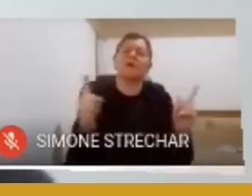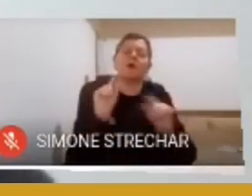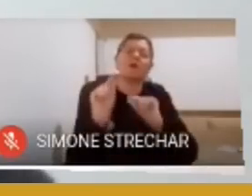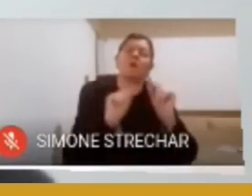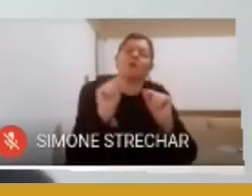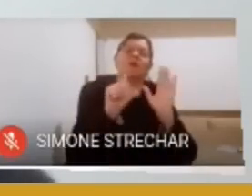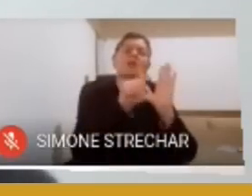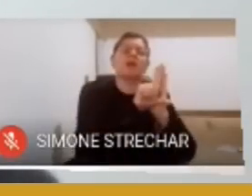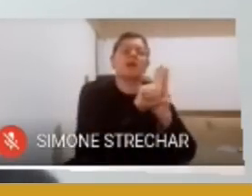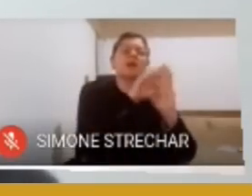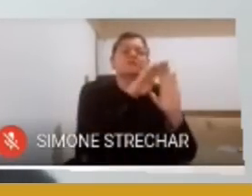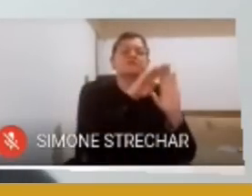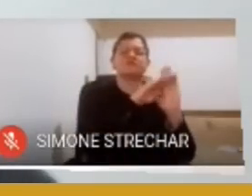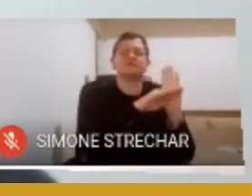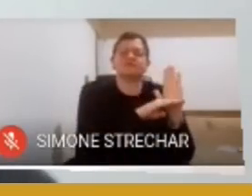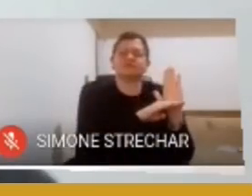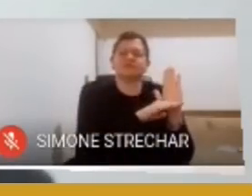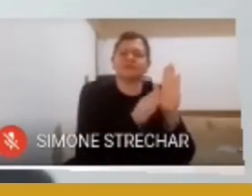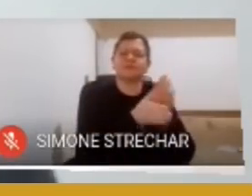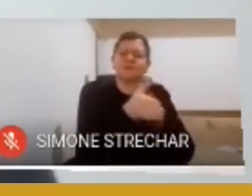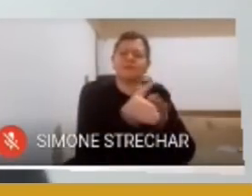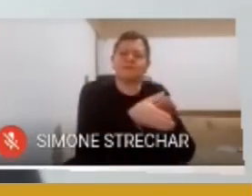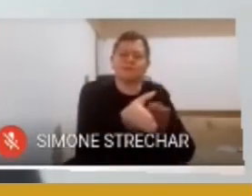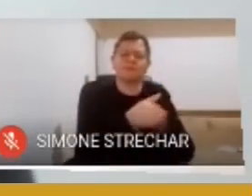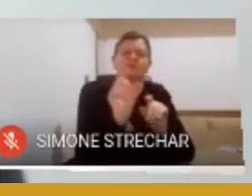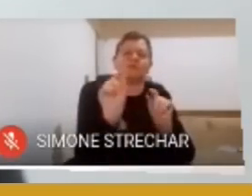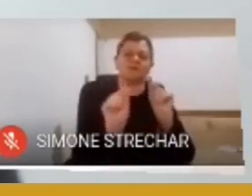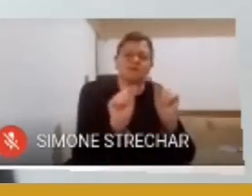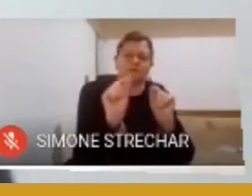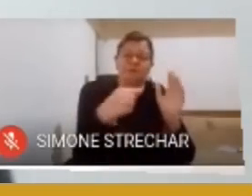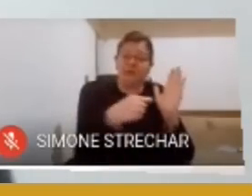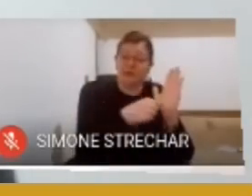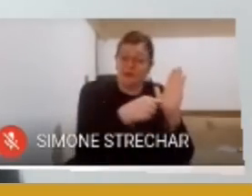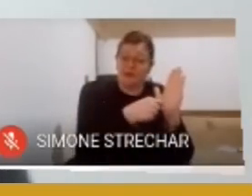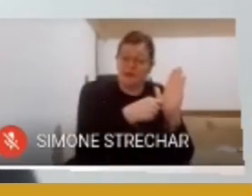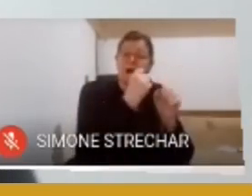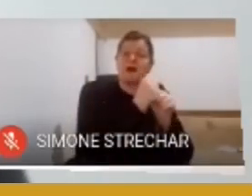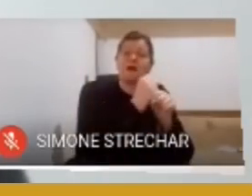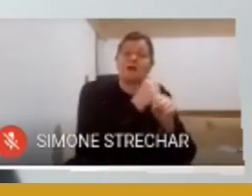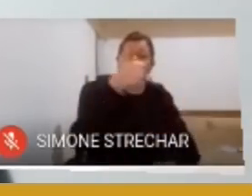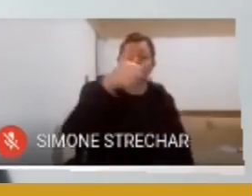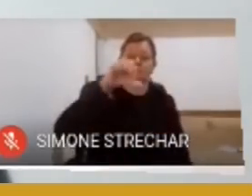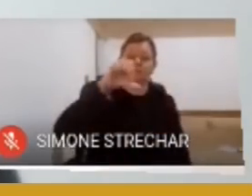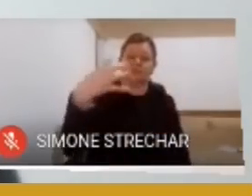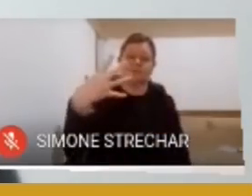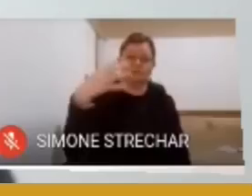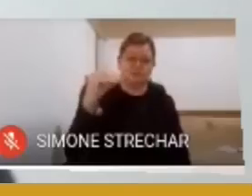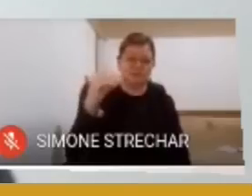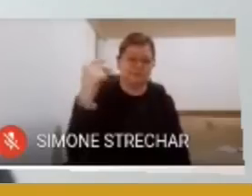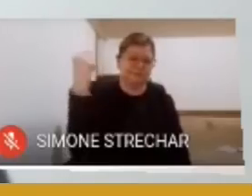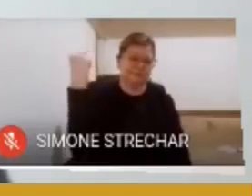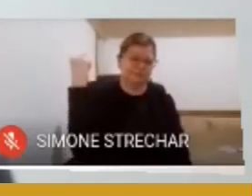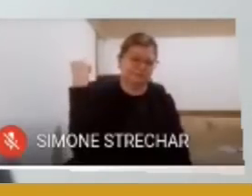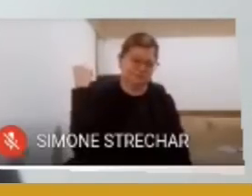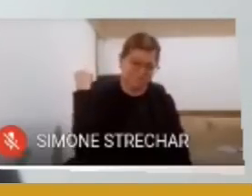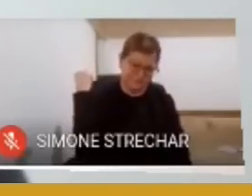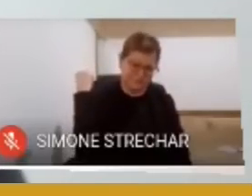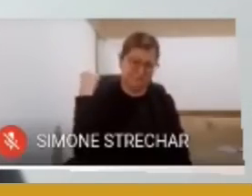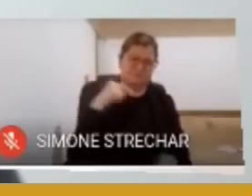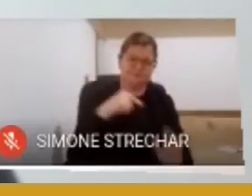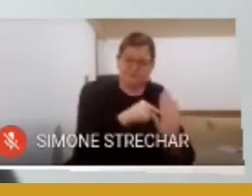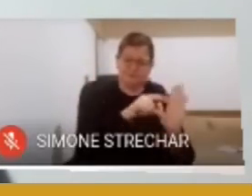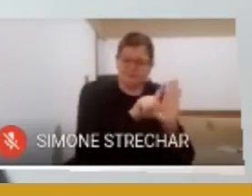1940, então é um código bem antigo, só que sempre ele é atualizado, reatualizado, tá?